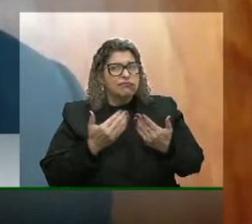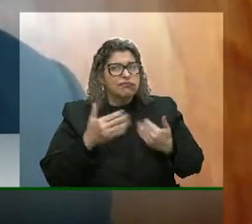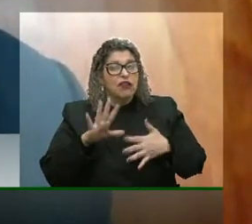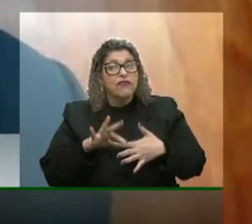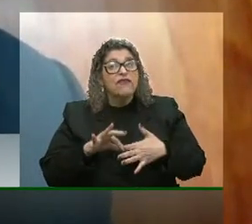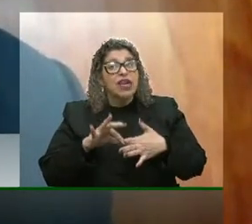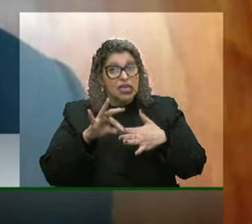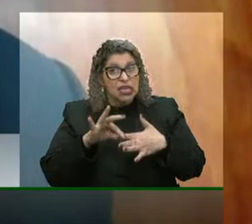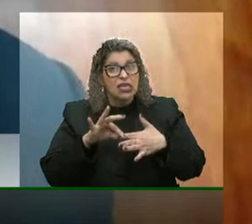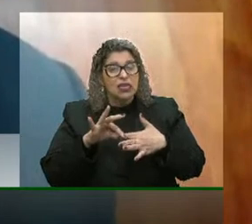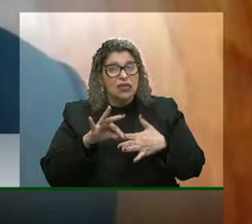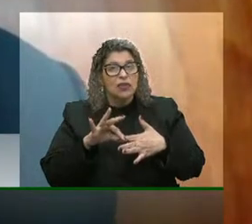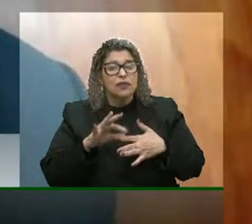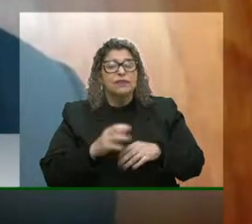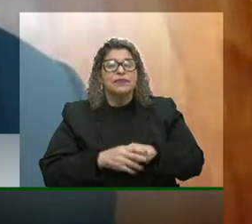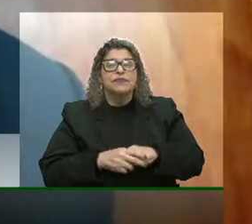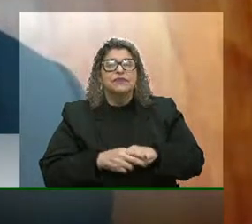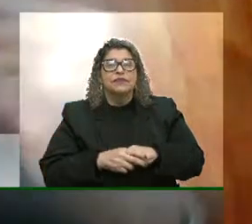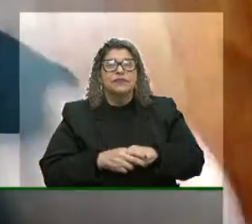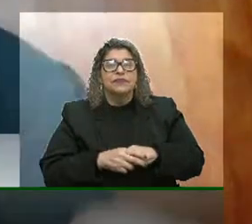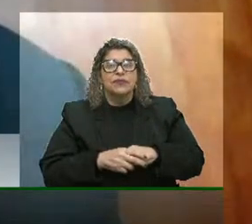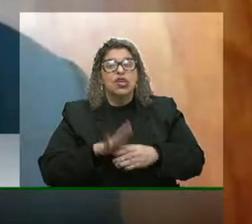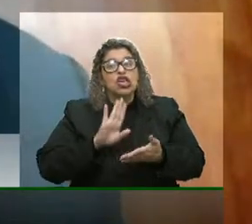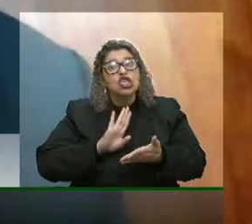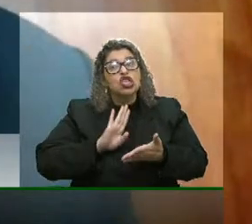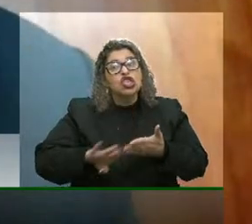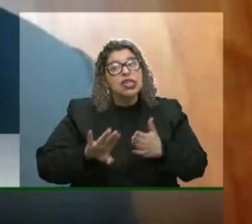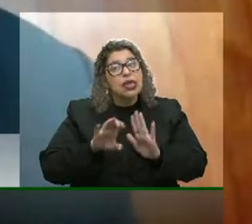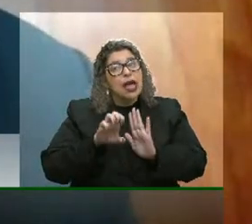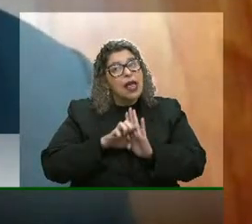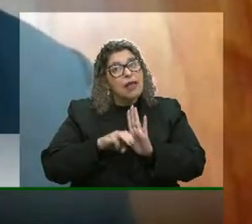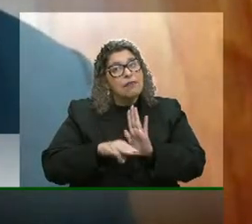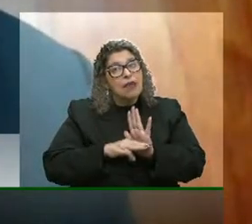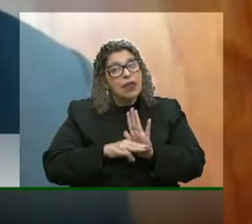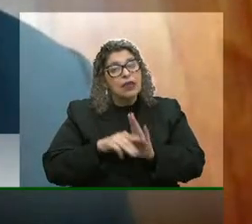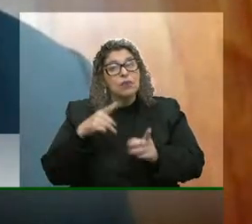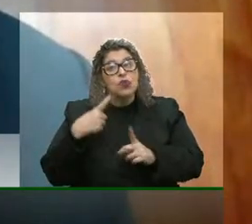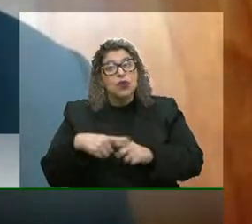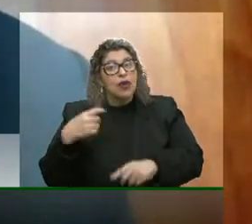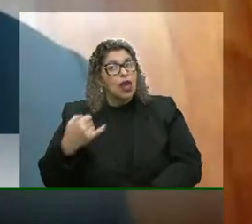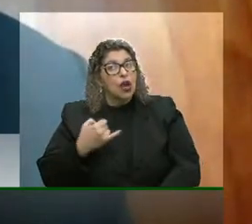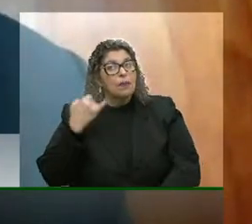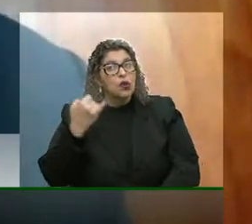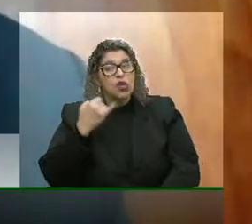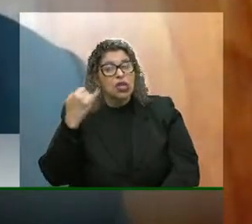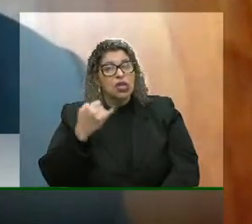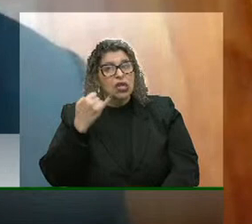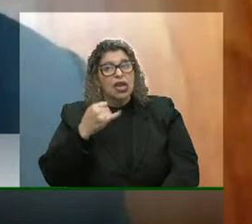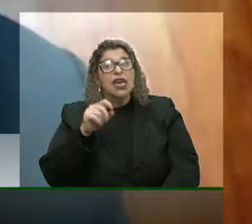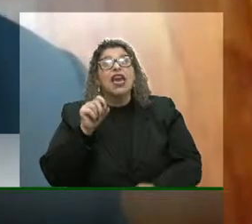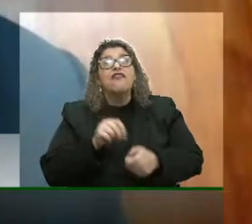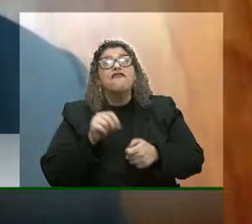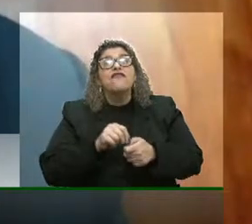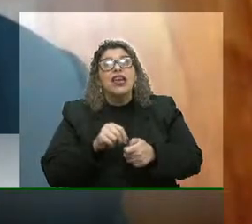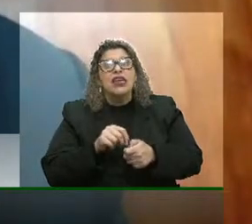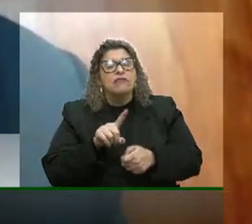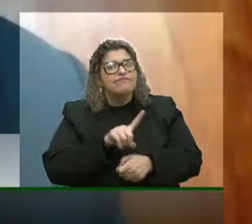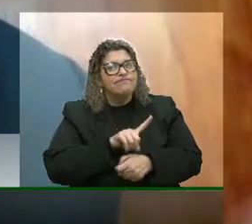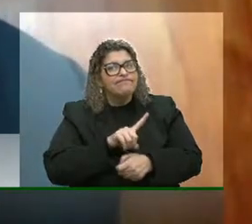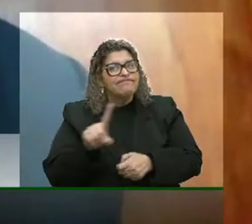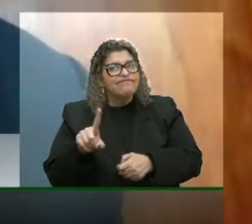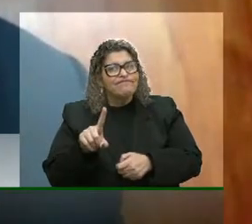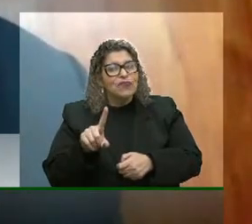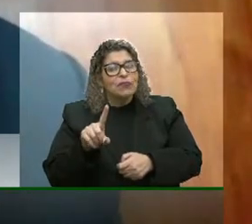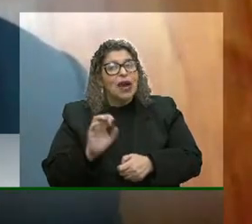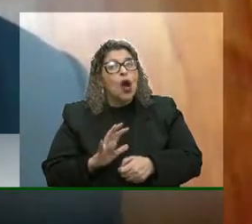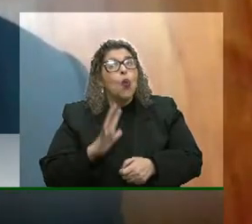vi que ali estava contemplado, então eu retirei a emenda, porque o importante não é a autoria da emenda, o importante é a